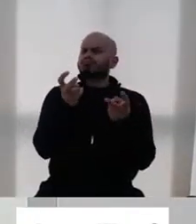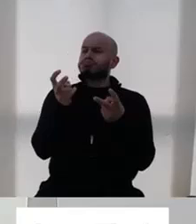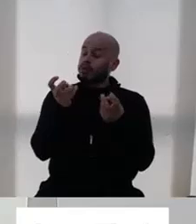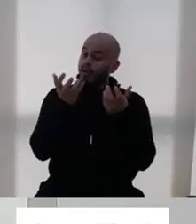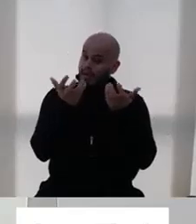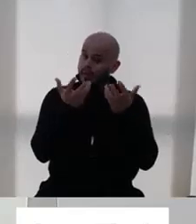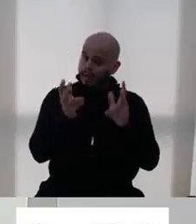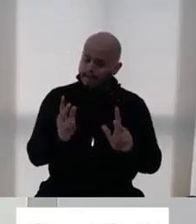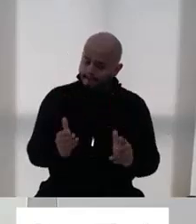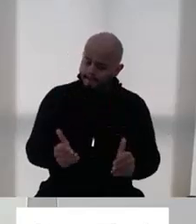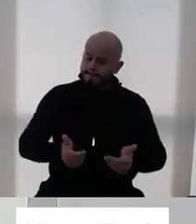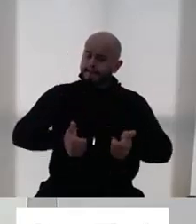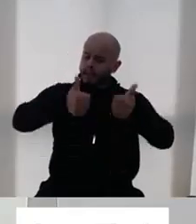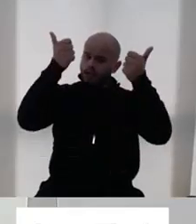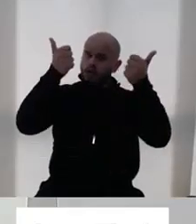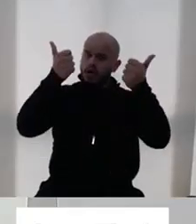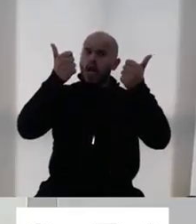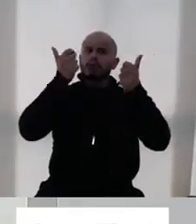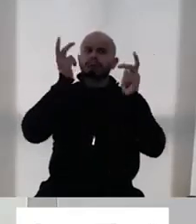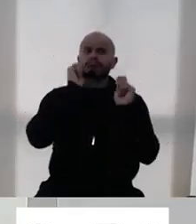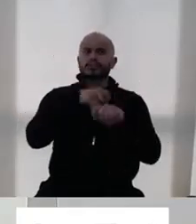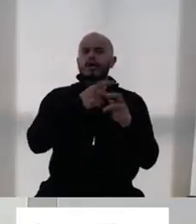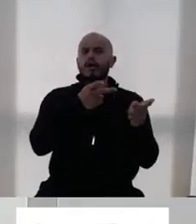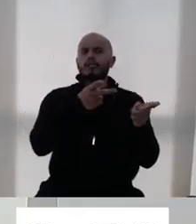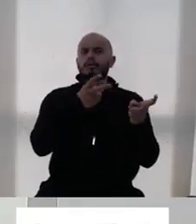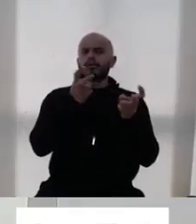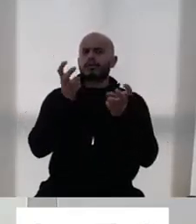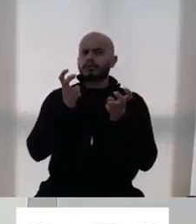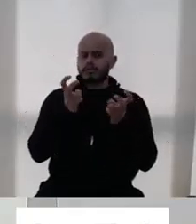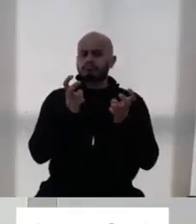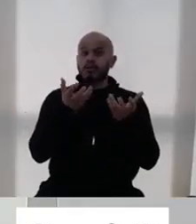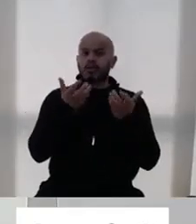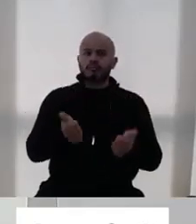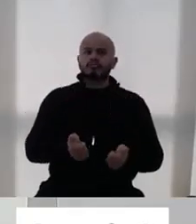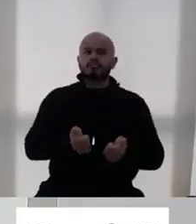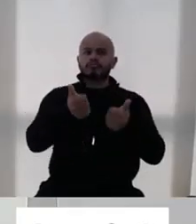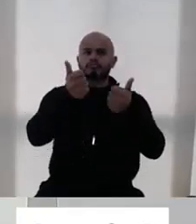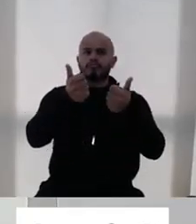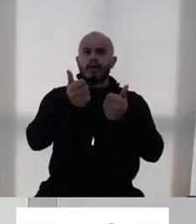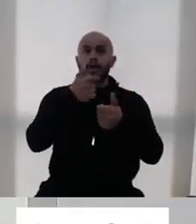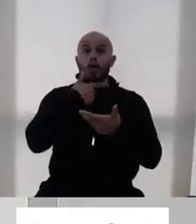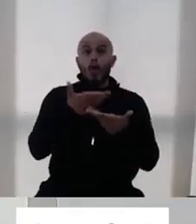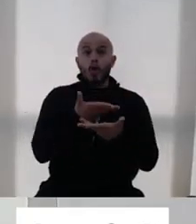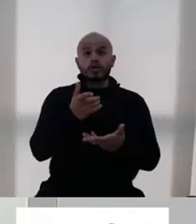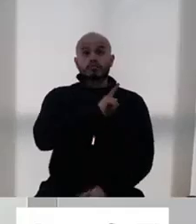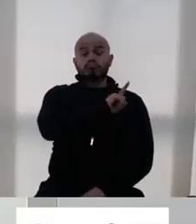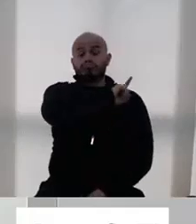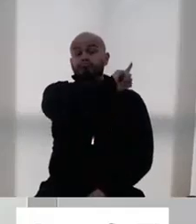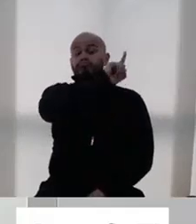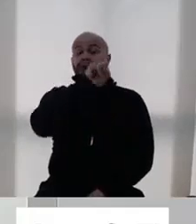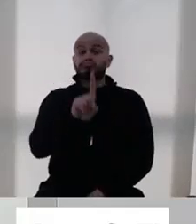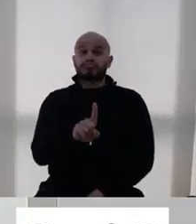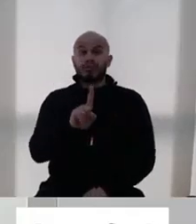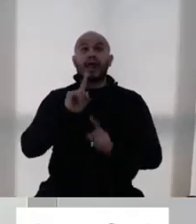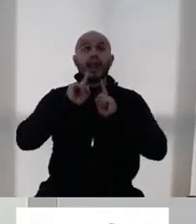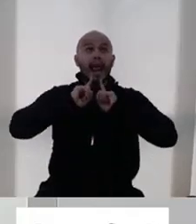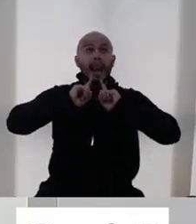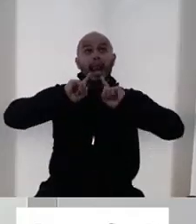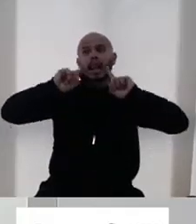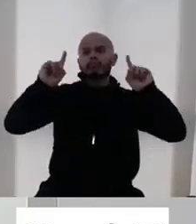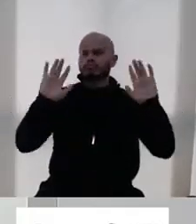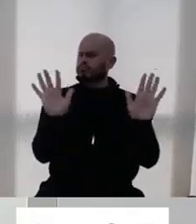essa situação, estou vendo isso. Não venho aqui hoje, excepcionalmente, reclamar